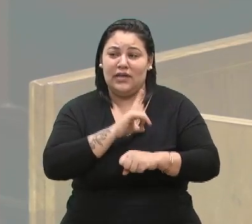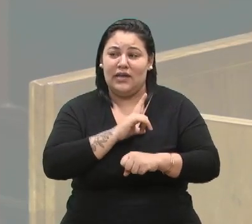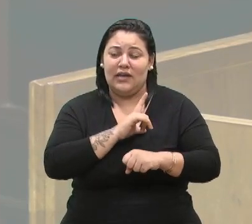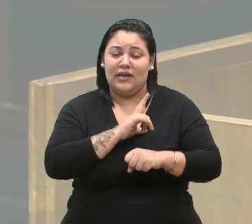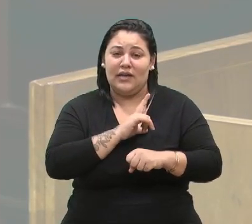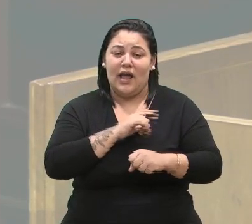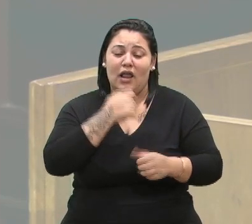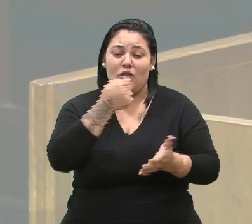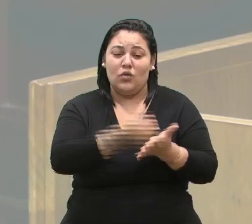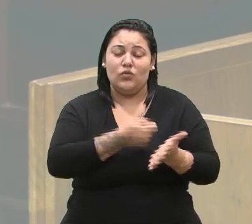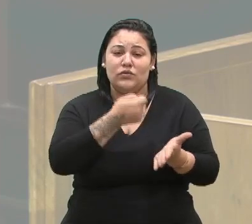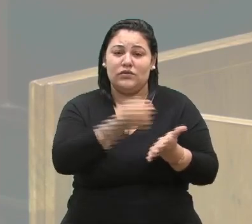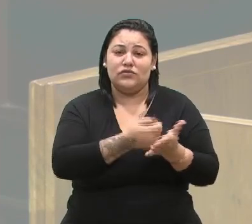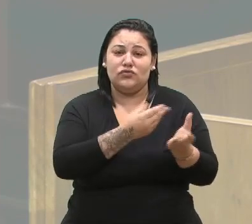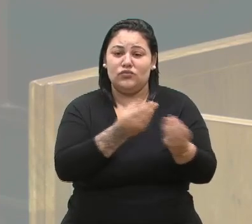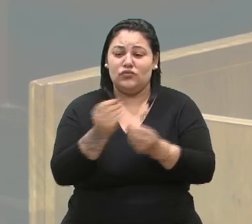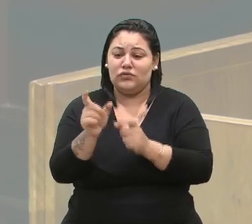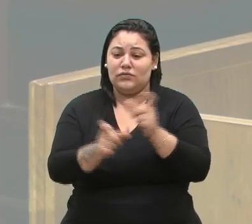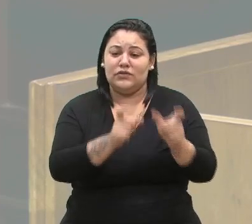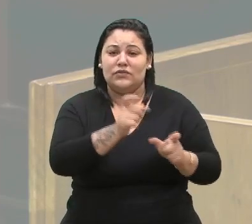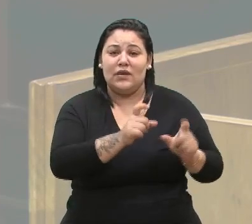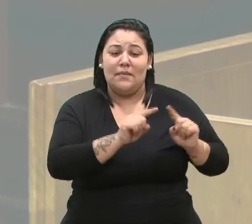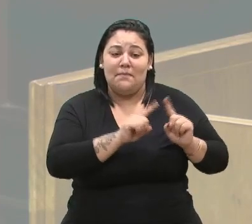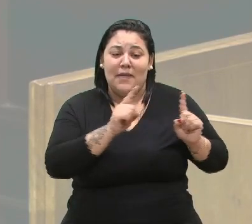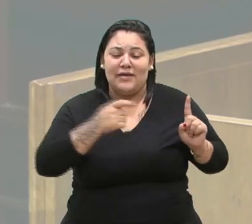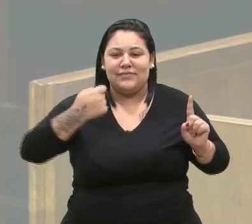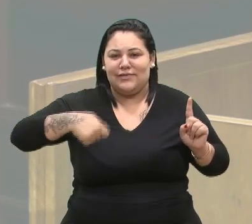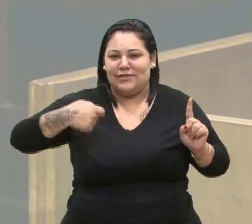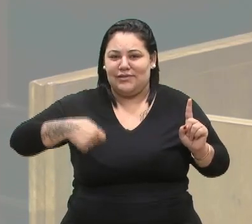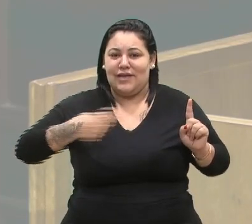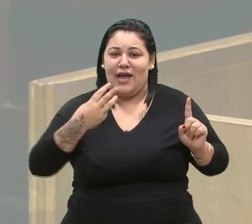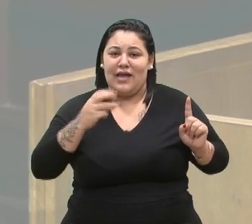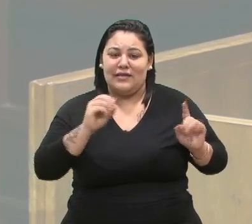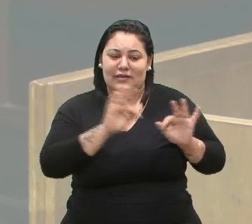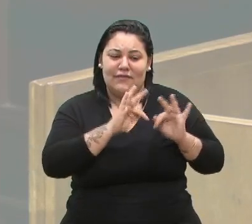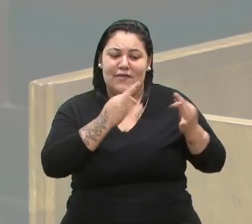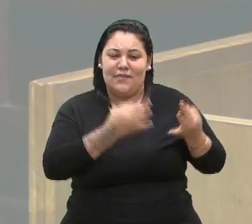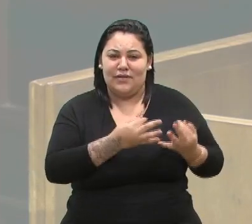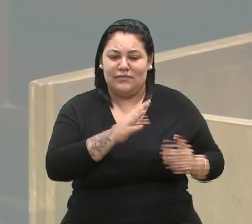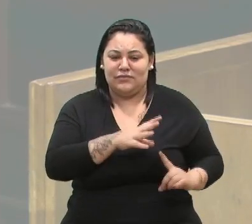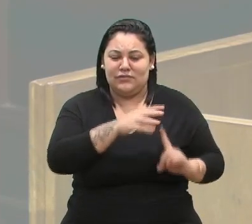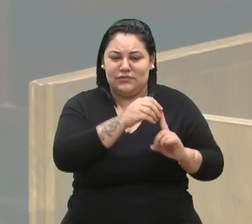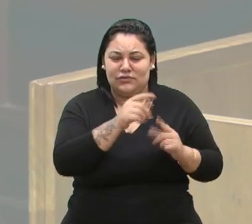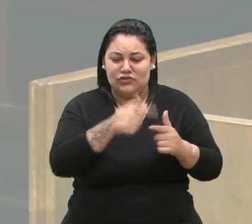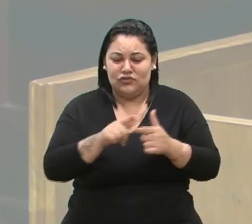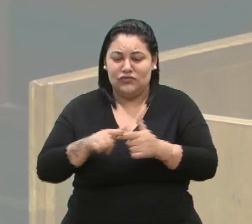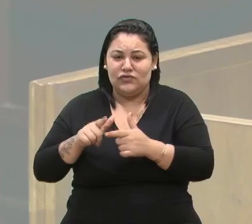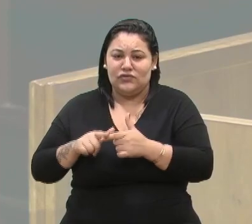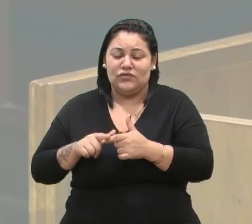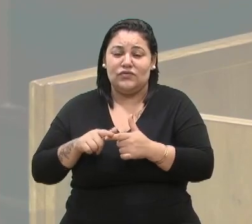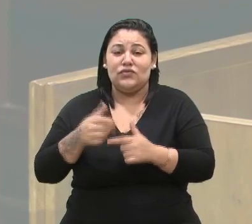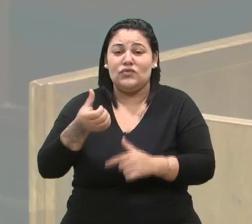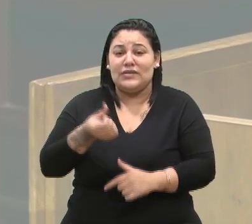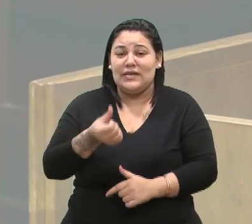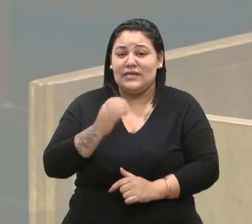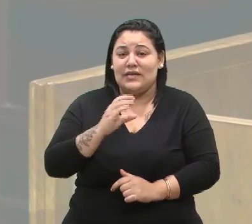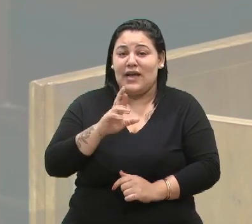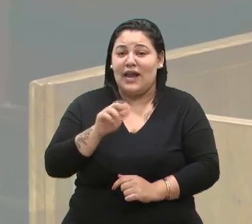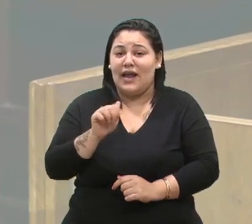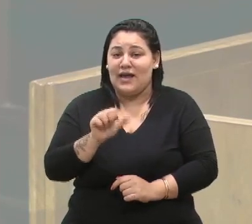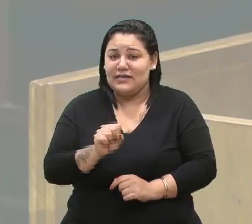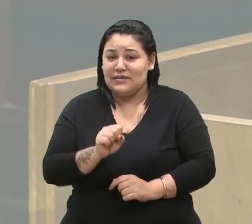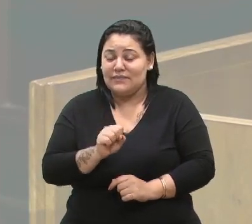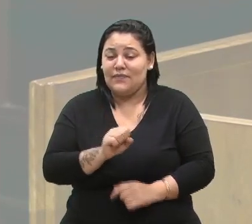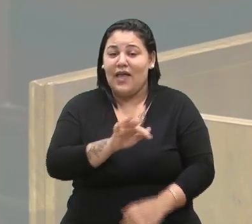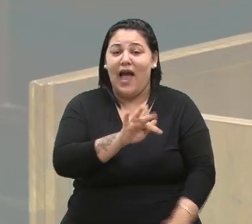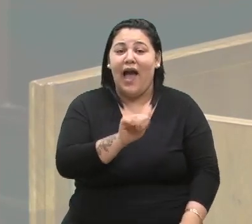mãos, mas que precisa essas 30 famílias, projeto piloto, divide com 6 CRAS, a FAS tem